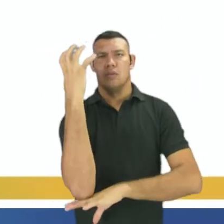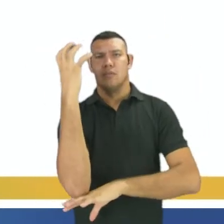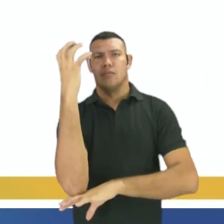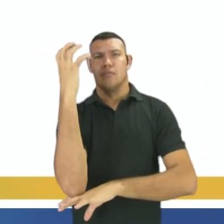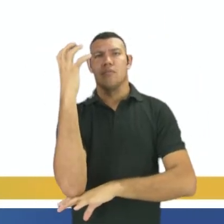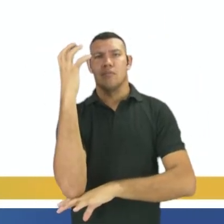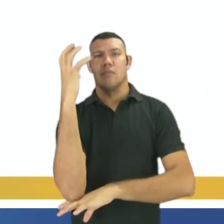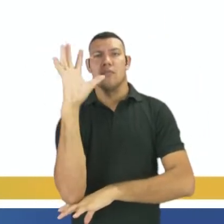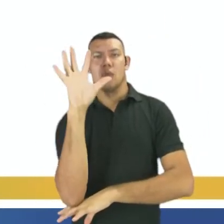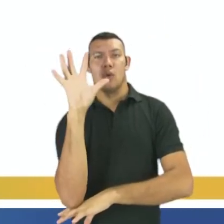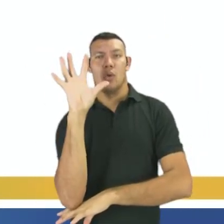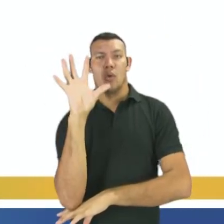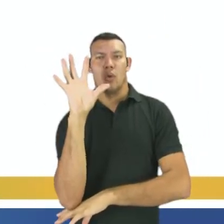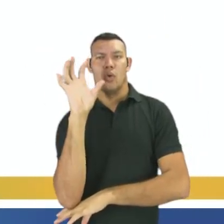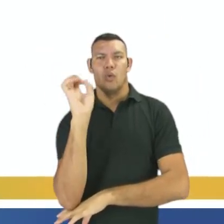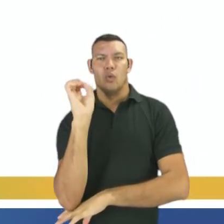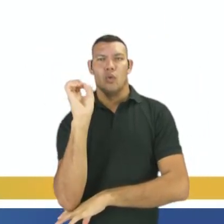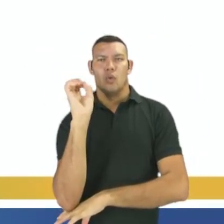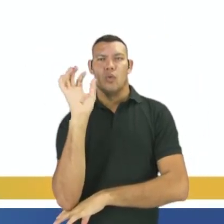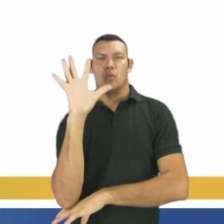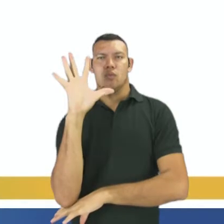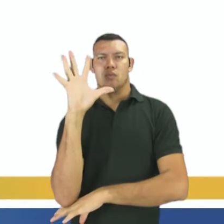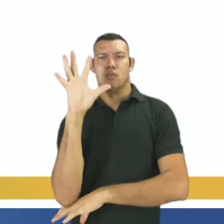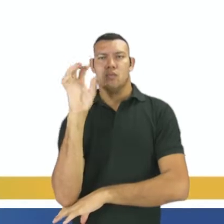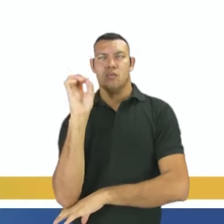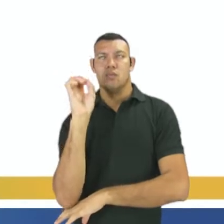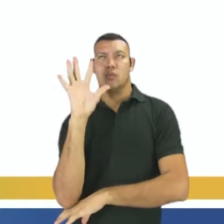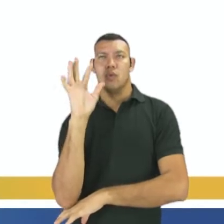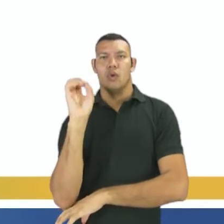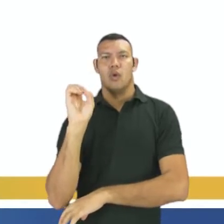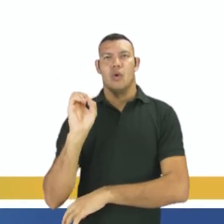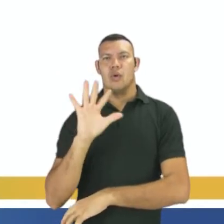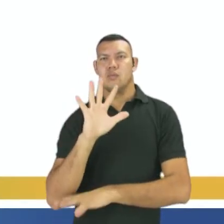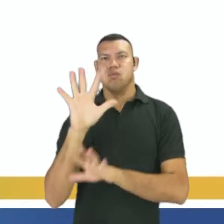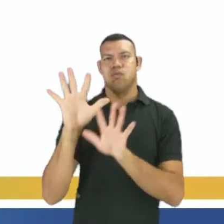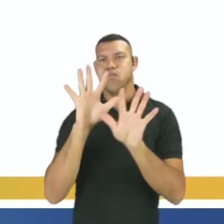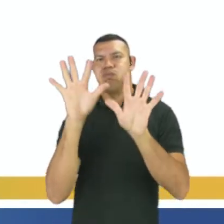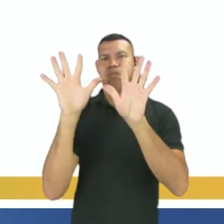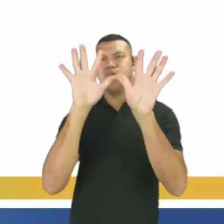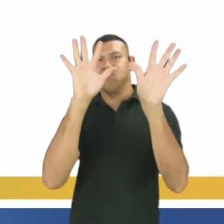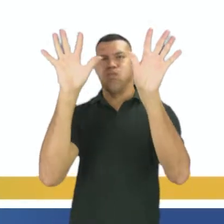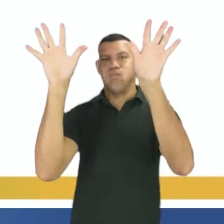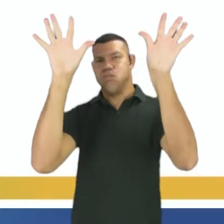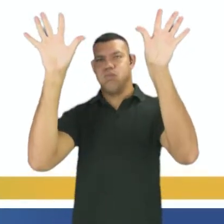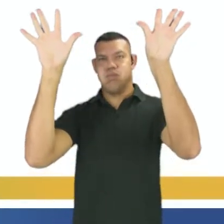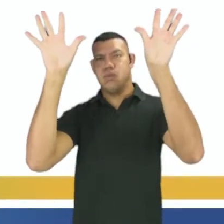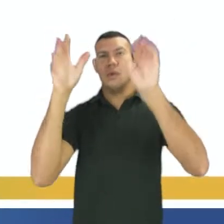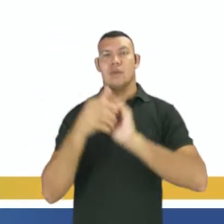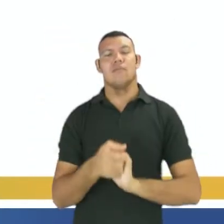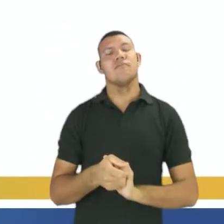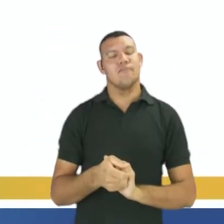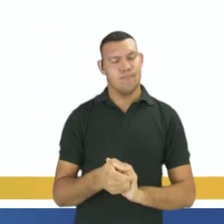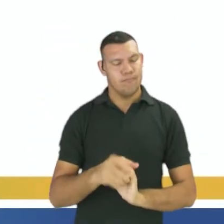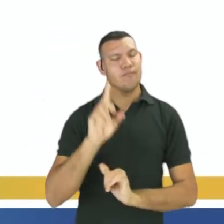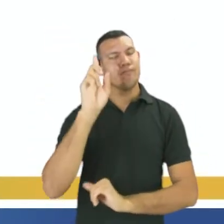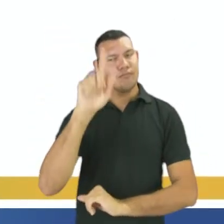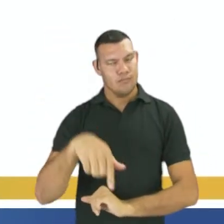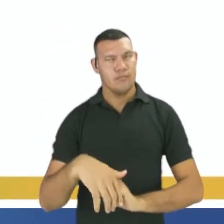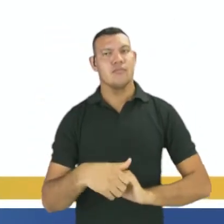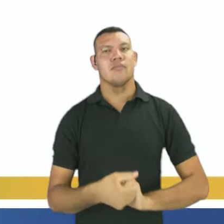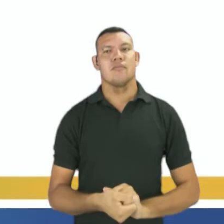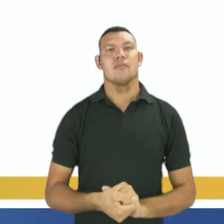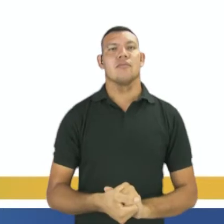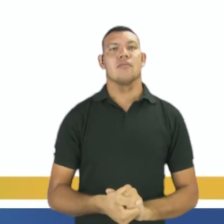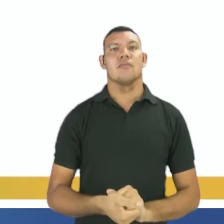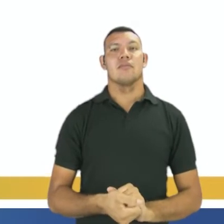300 mil litros de água por dia então vejamos aí que a o cão é importância né esse papel da floresta amazônica